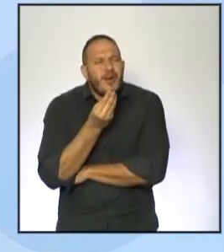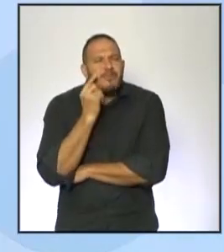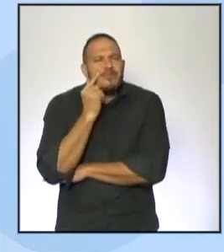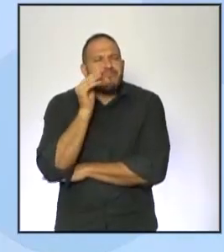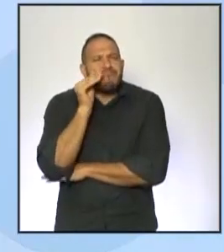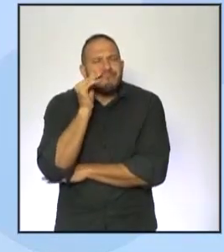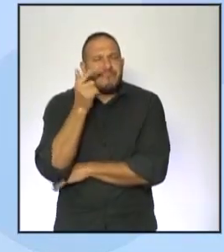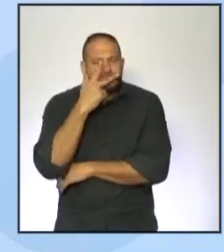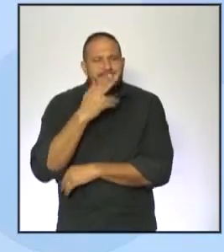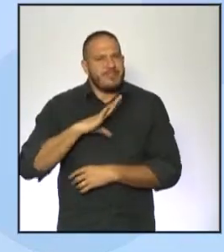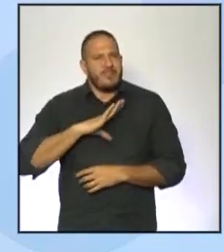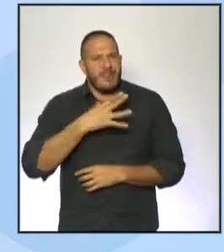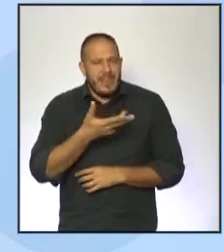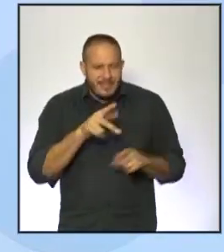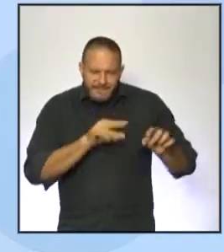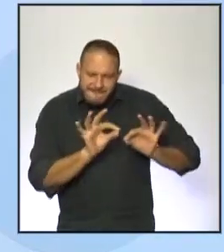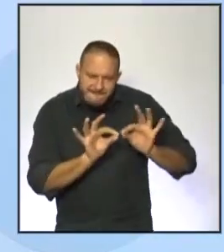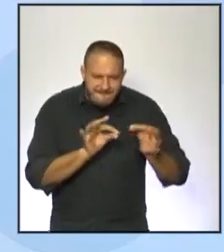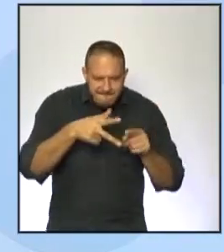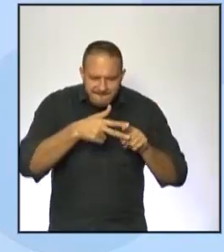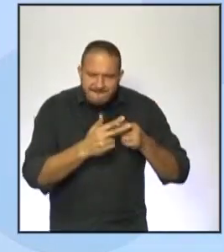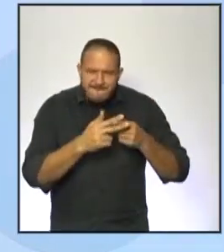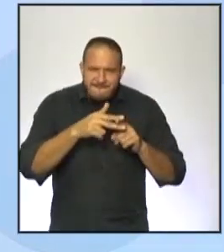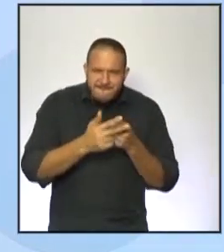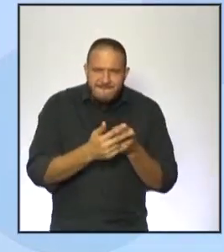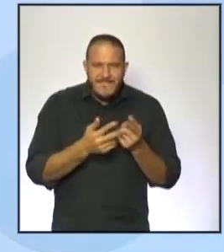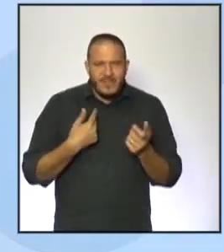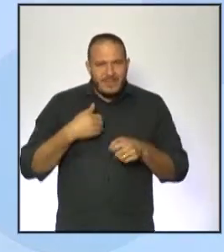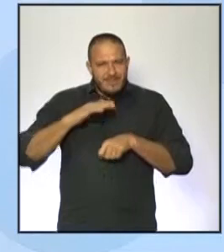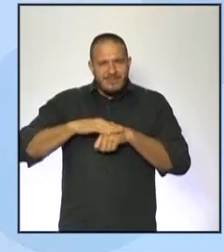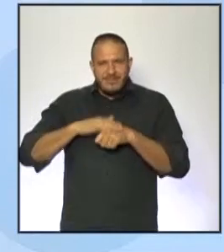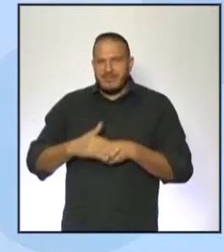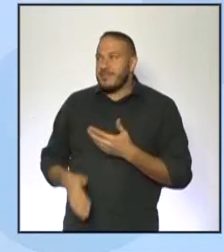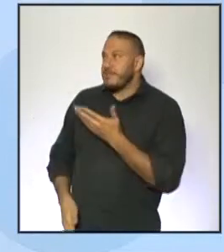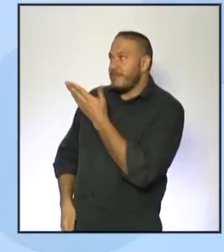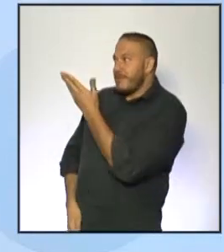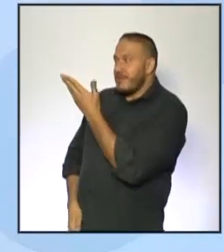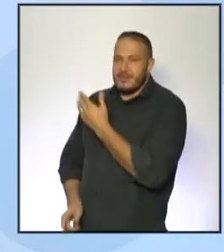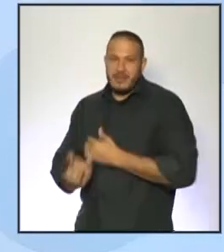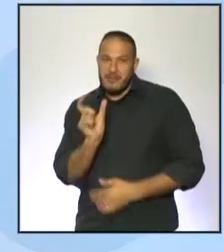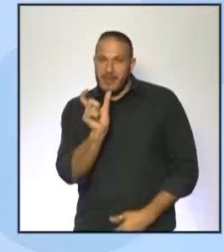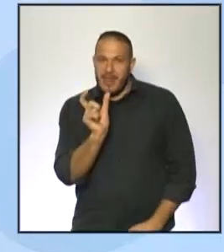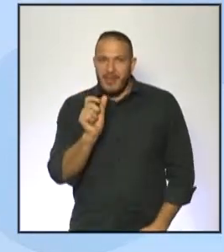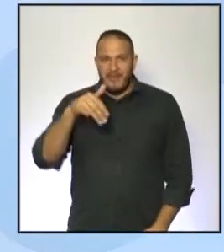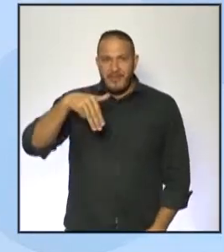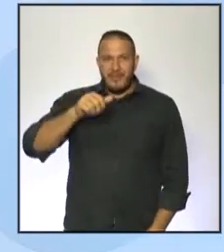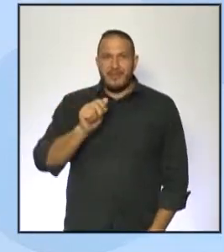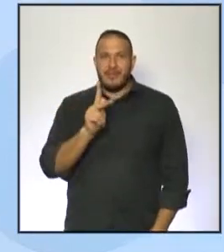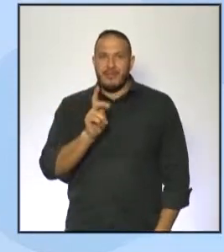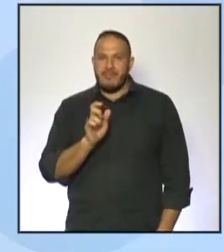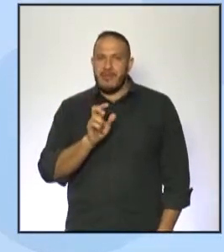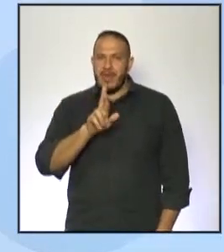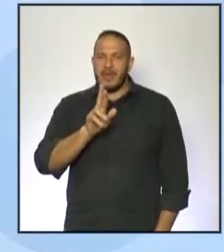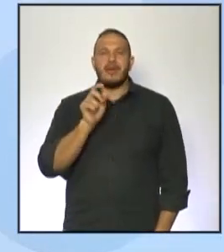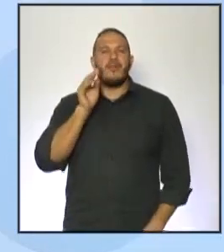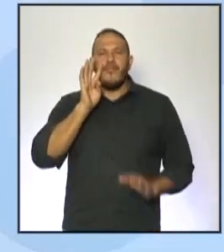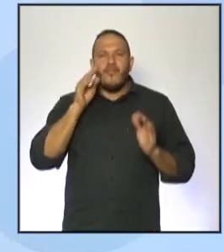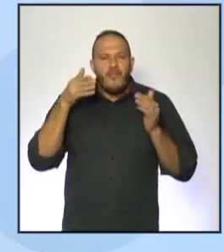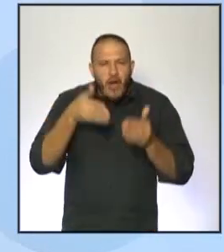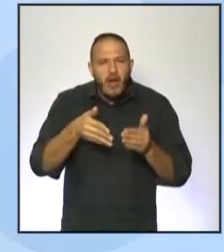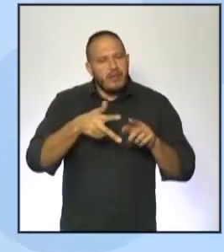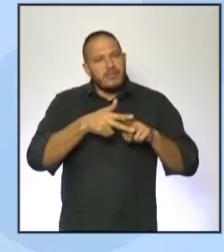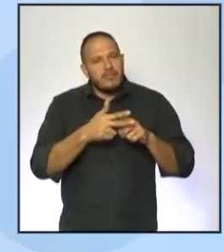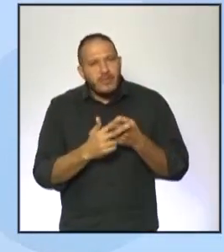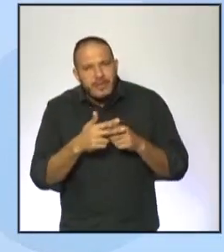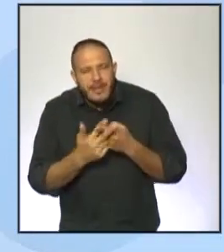e construir. Então, esse maker, esse fazer, ele consiste em consertar as coisas, construir objetos